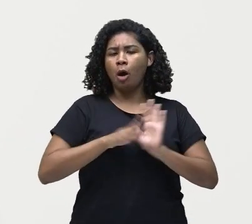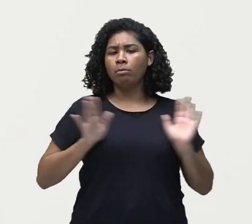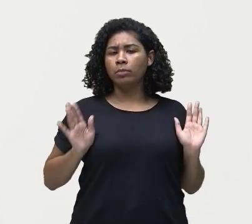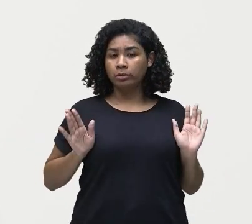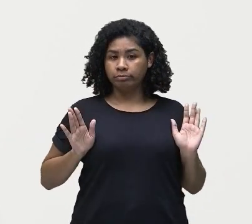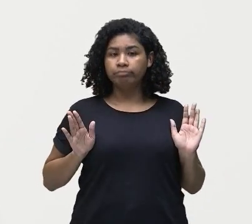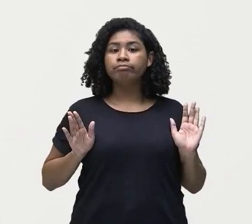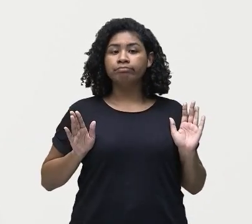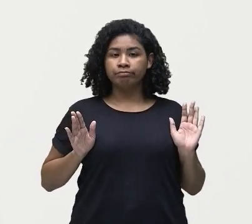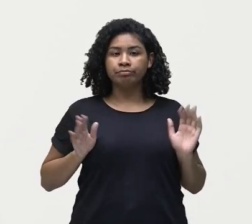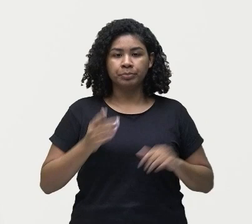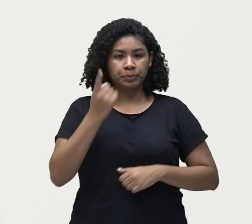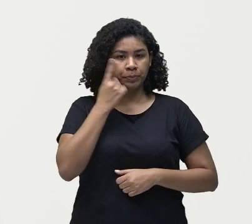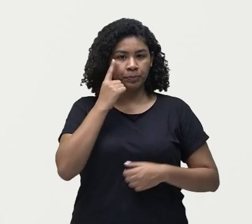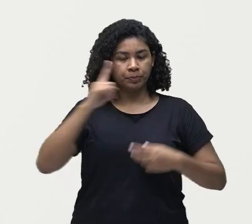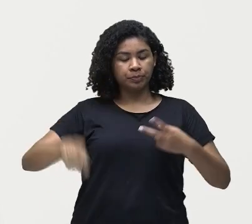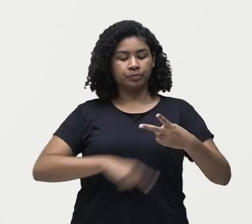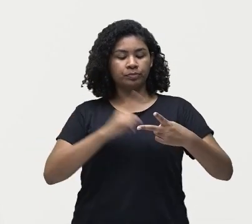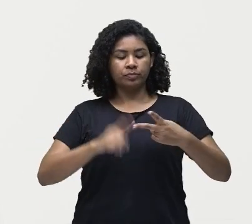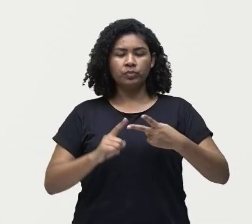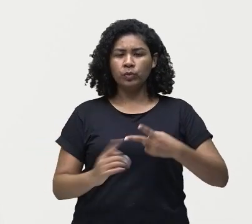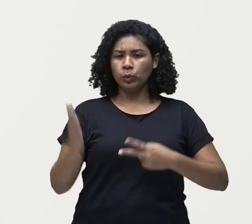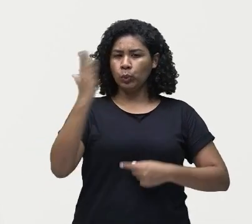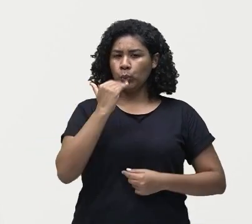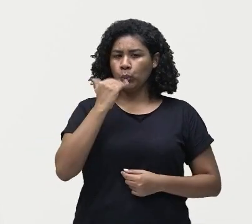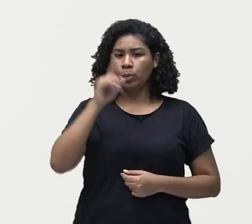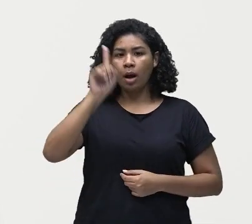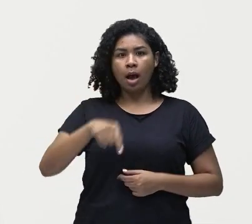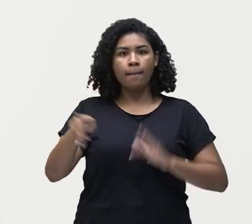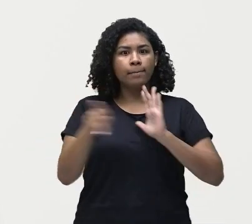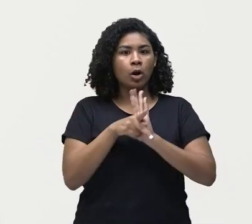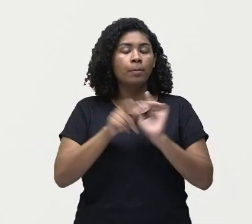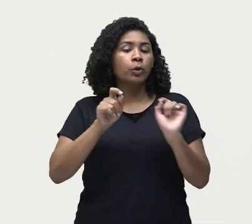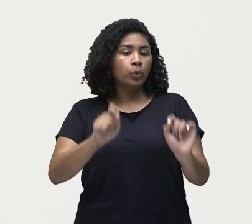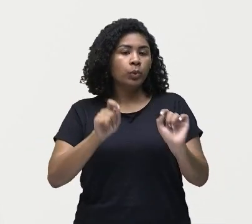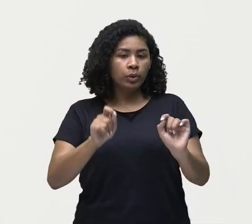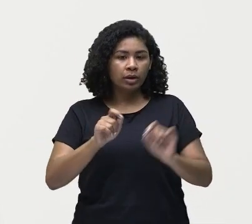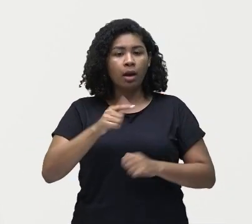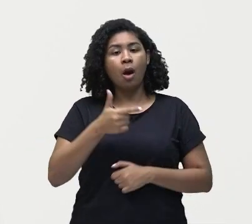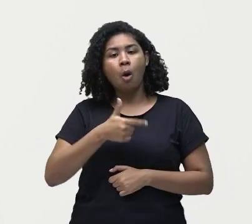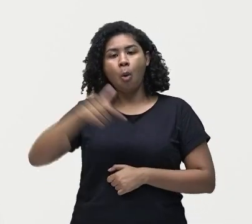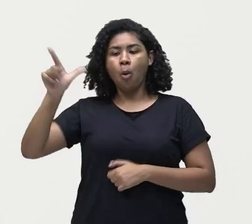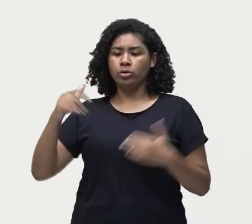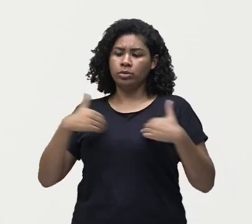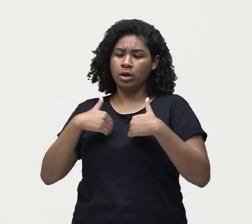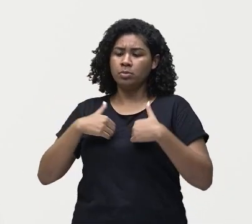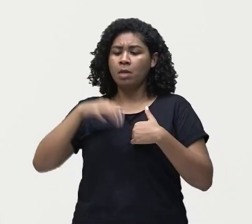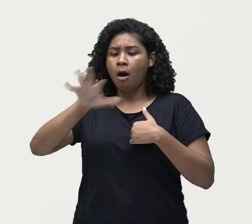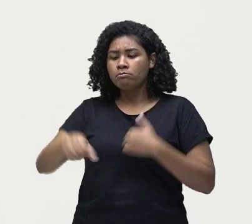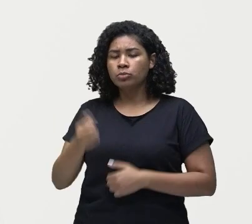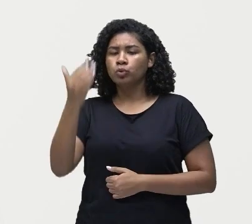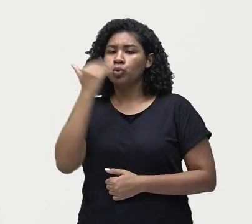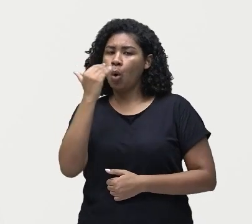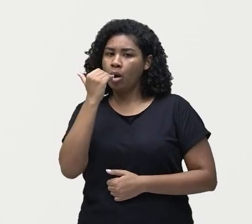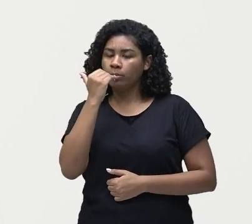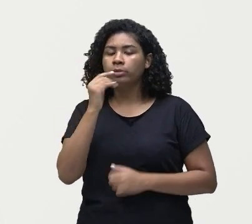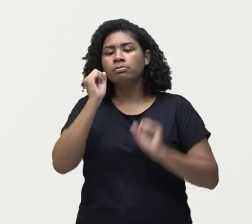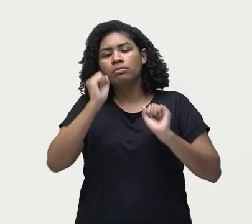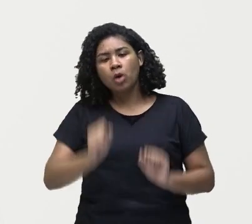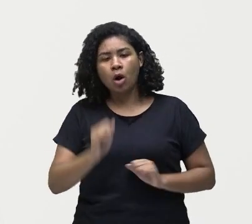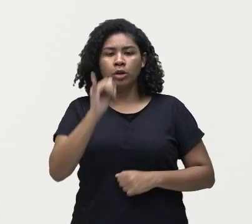Consumidores são seres que se alimentam de outros seres, que podem